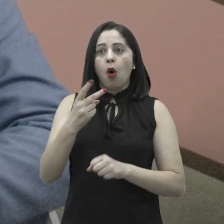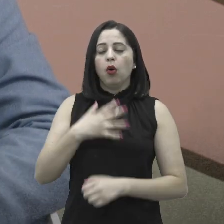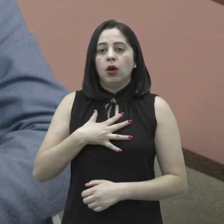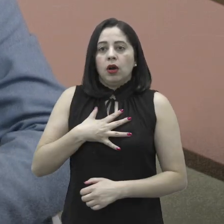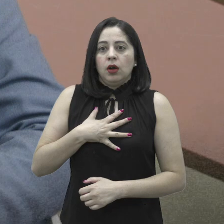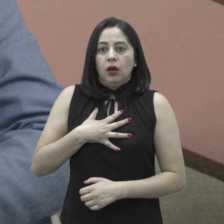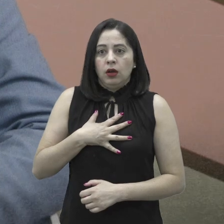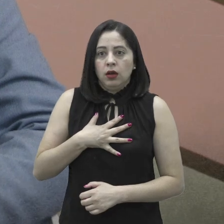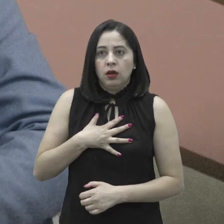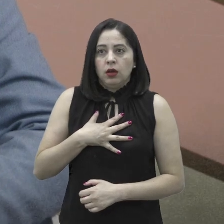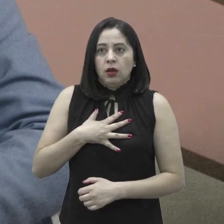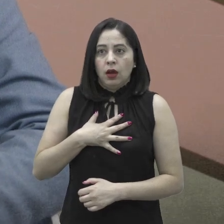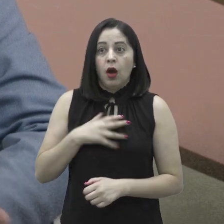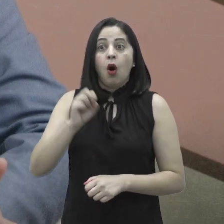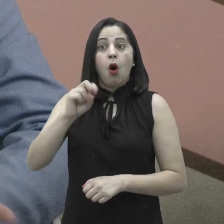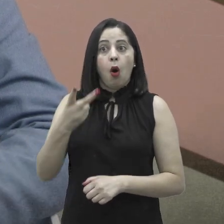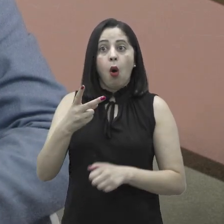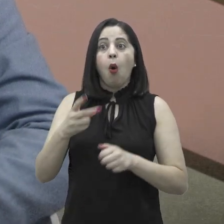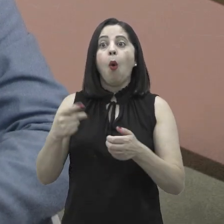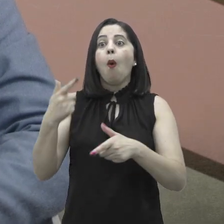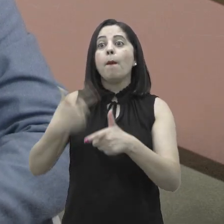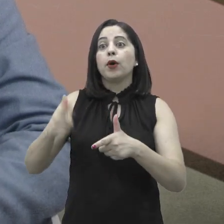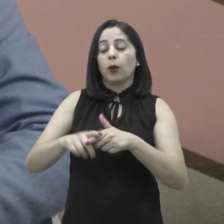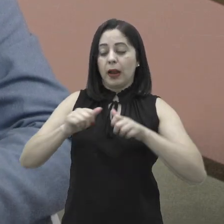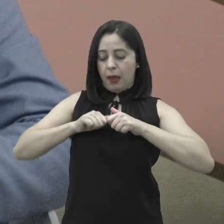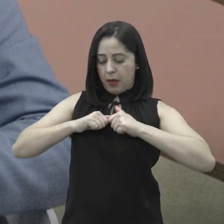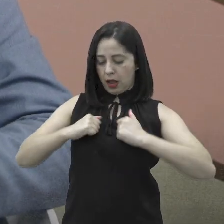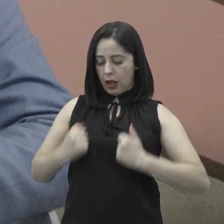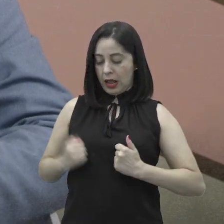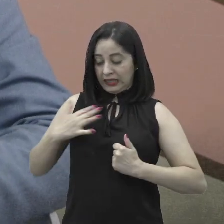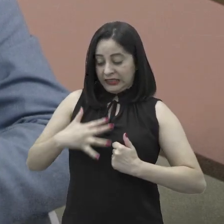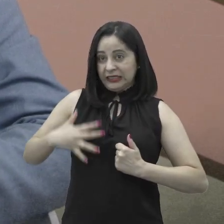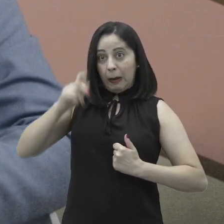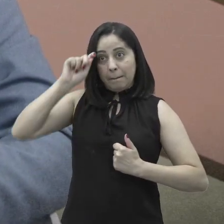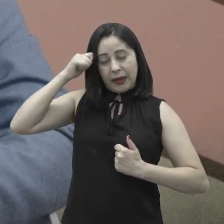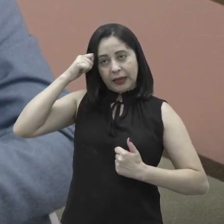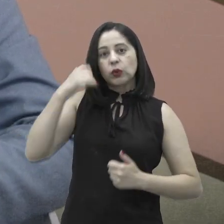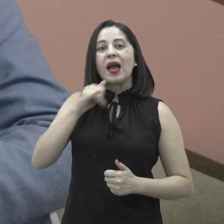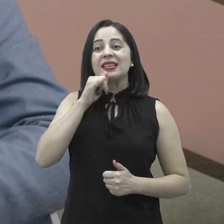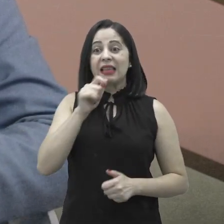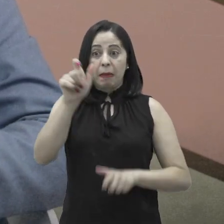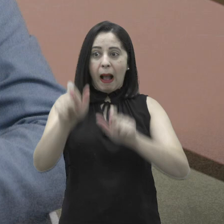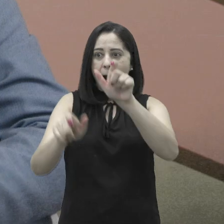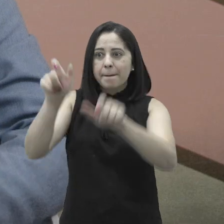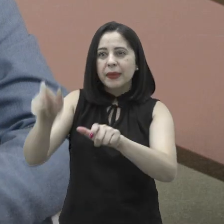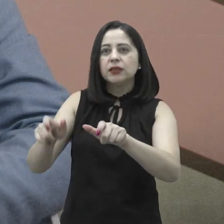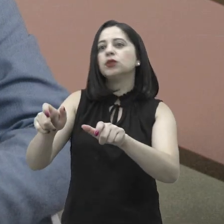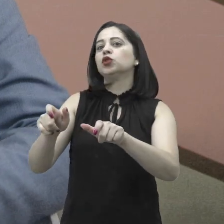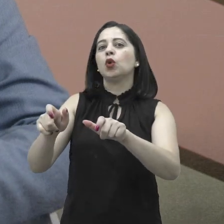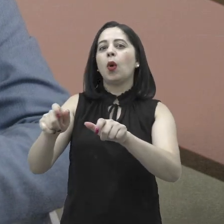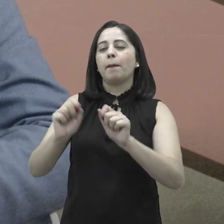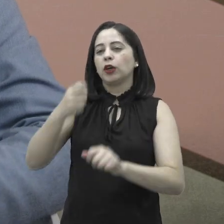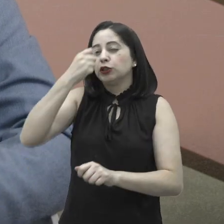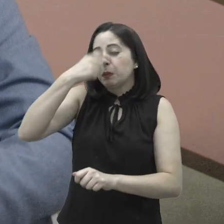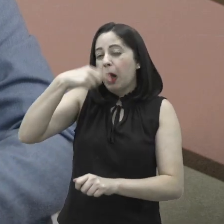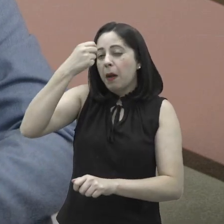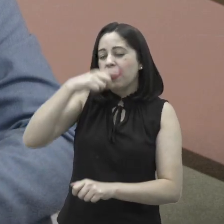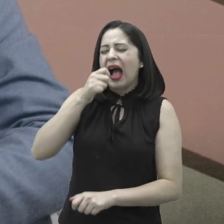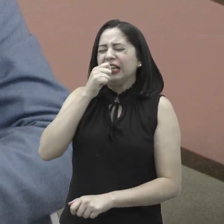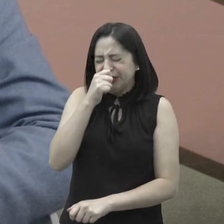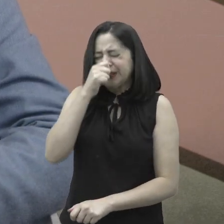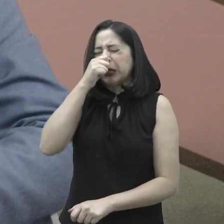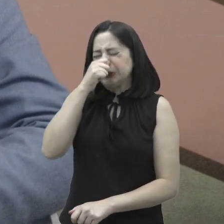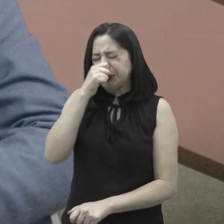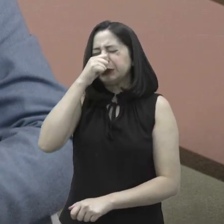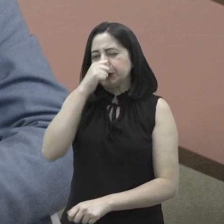DPOC, eles podem ter uma piora aguda dos seus sintomas. Então, o paciente com uma rinite, ele pode ter aquela coriza, os espirros persistentes.